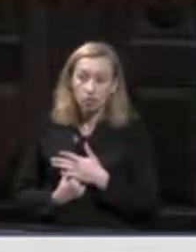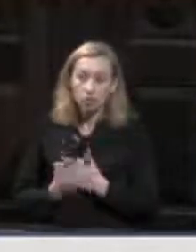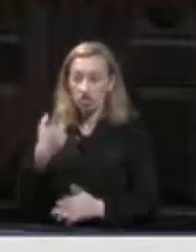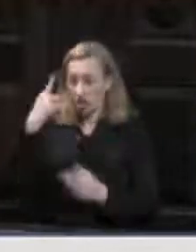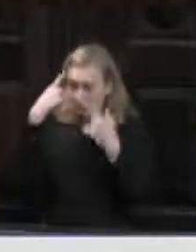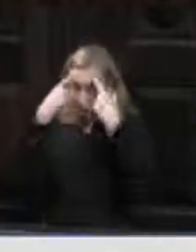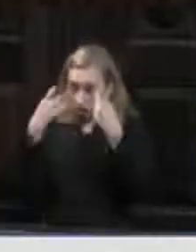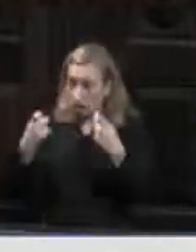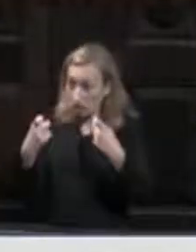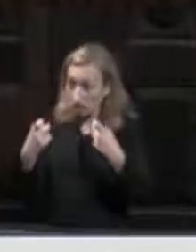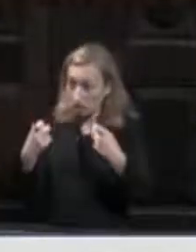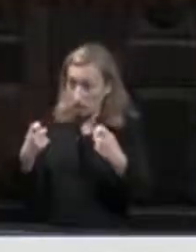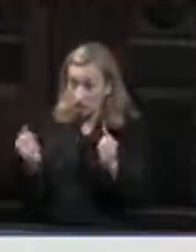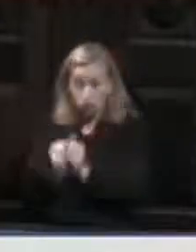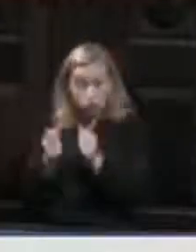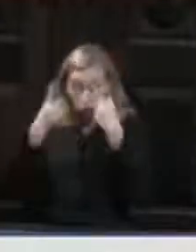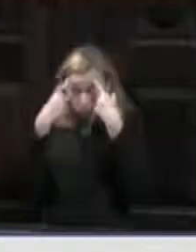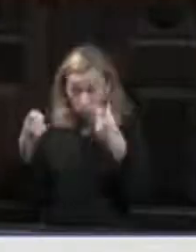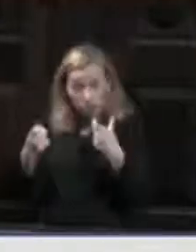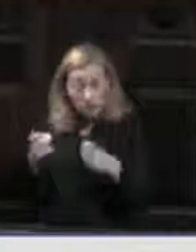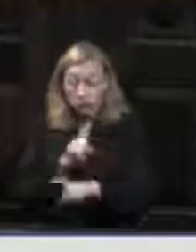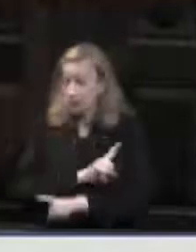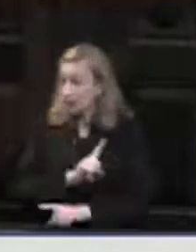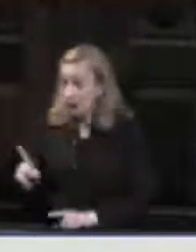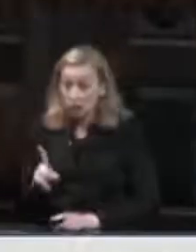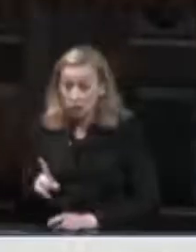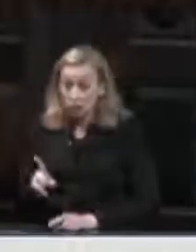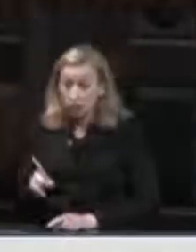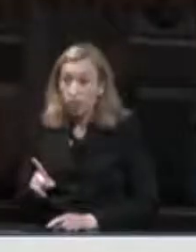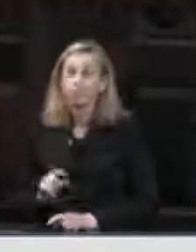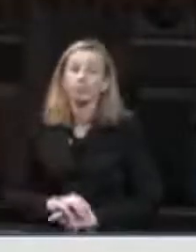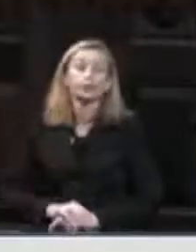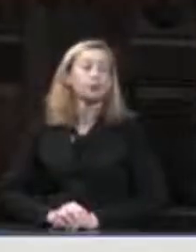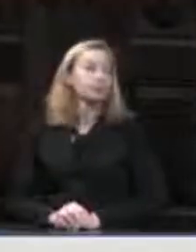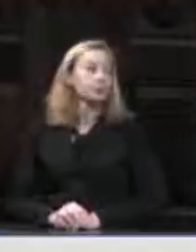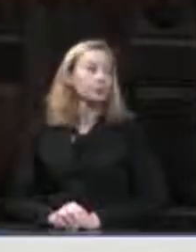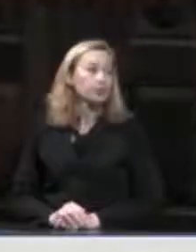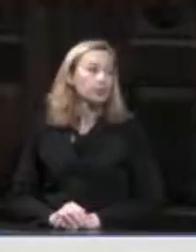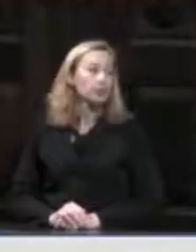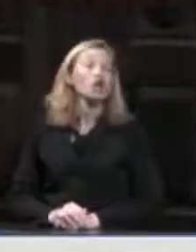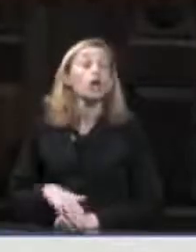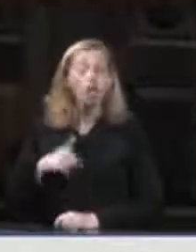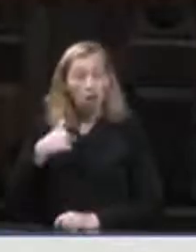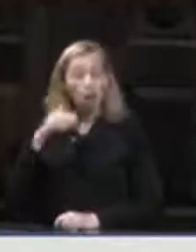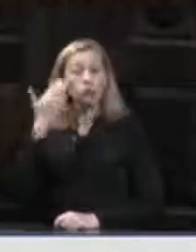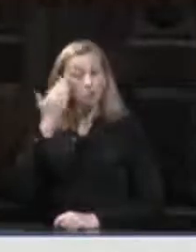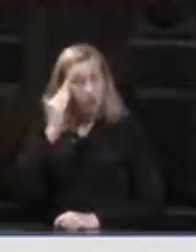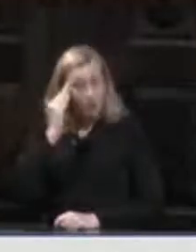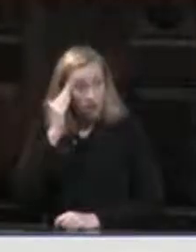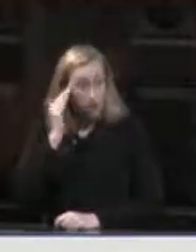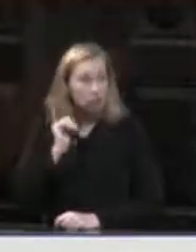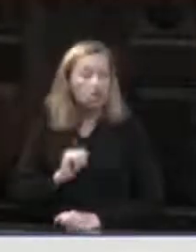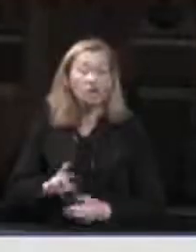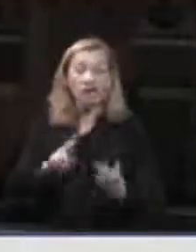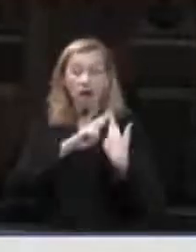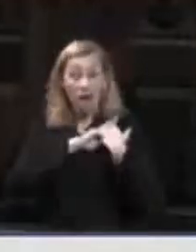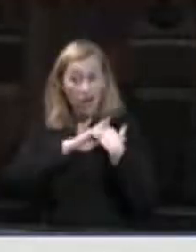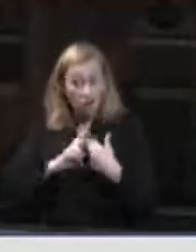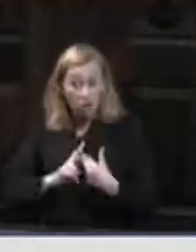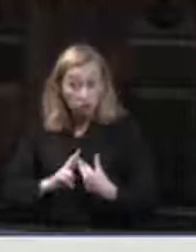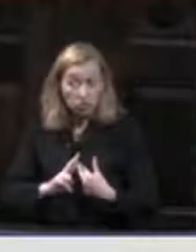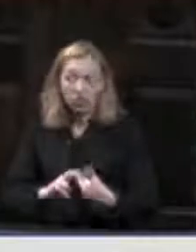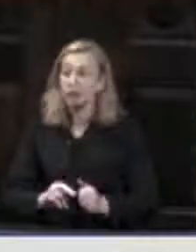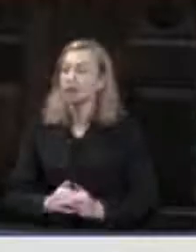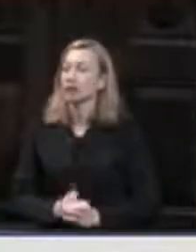violência. Não defendo a violência pela violência. E entendo que